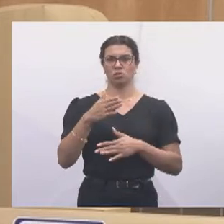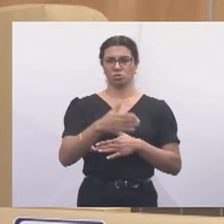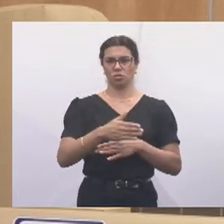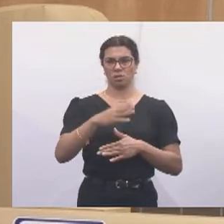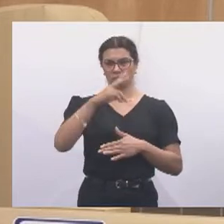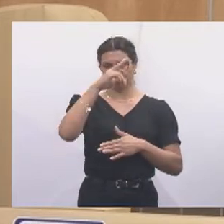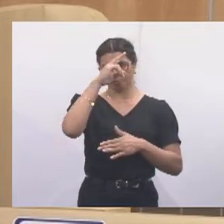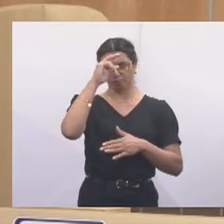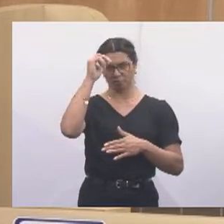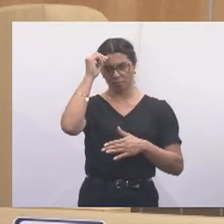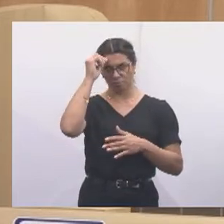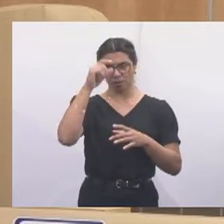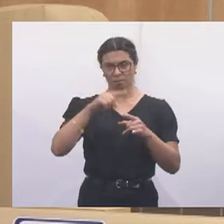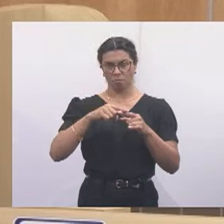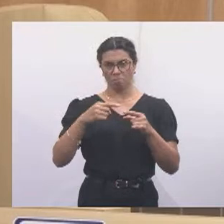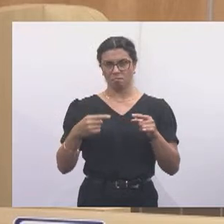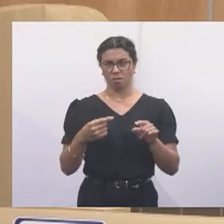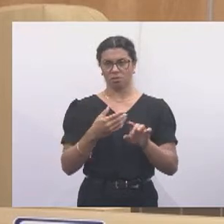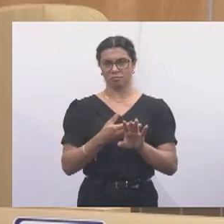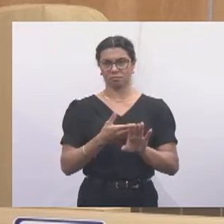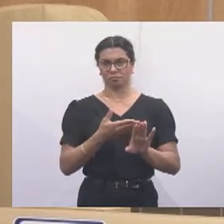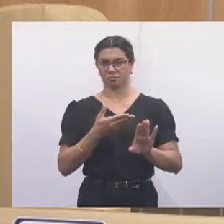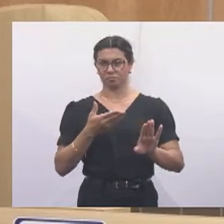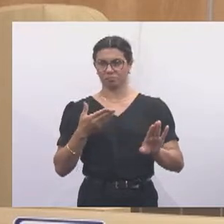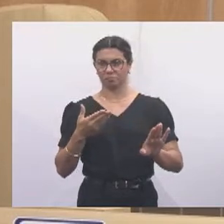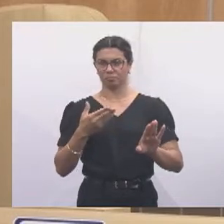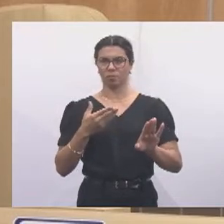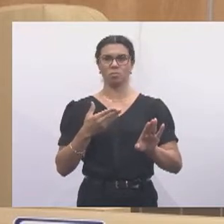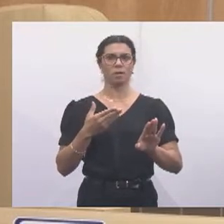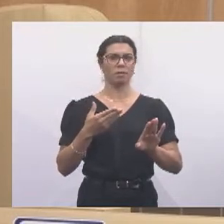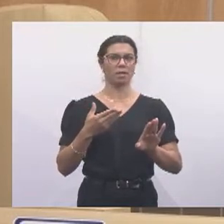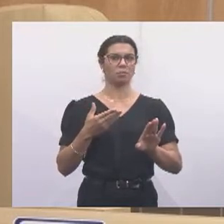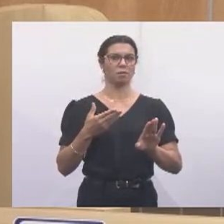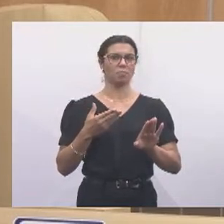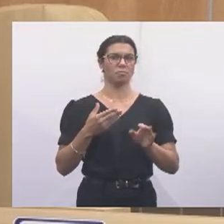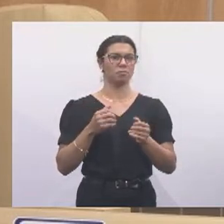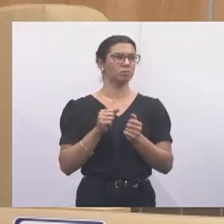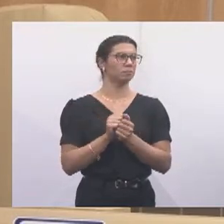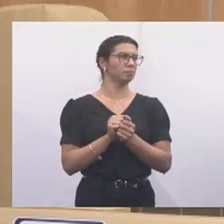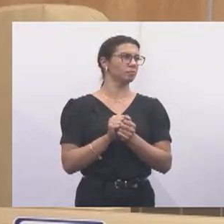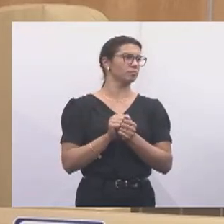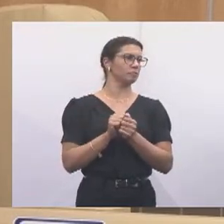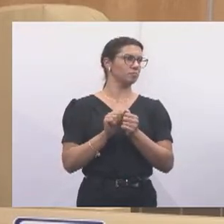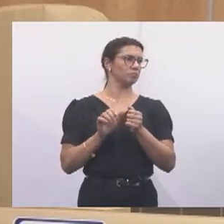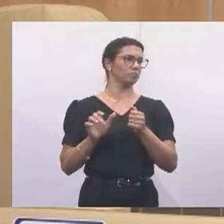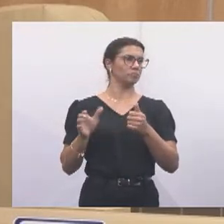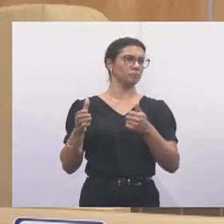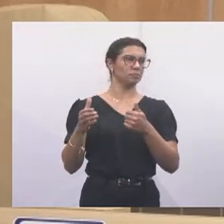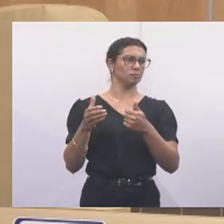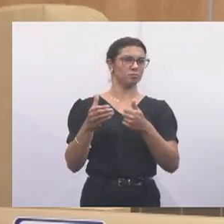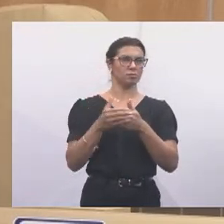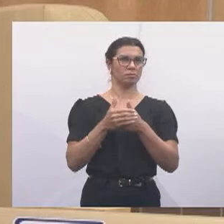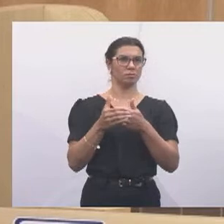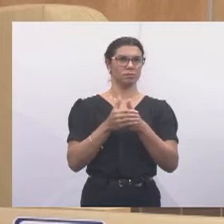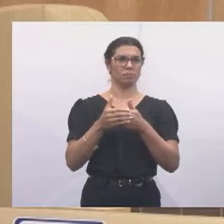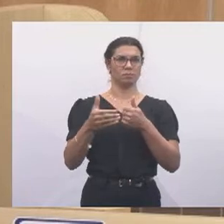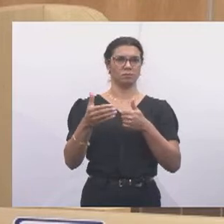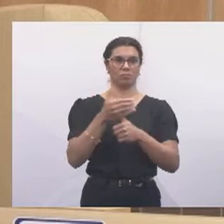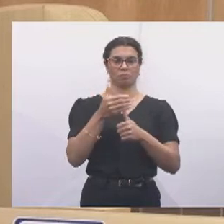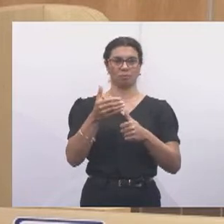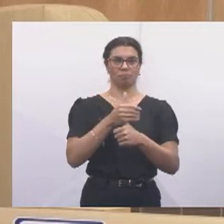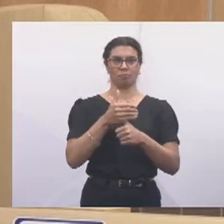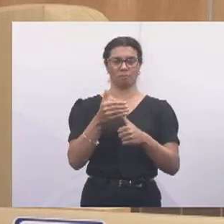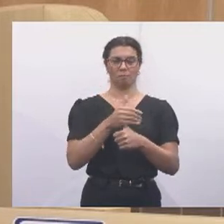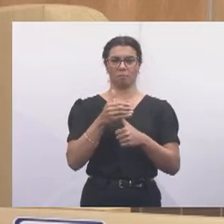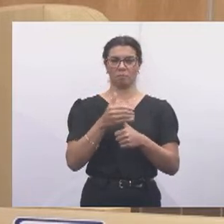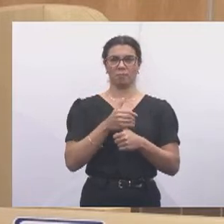devido afastamento com o exercício do mandato de vereador do município. Esse projeto ele foi